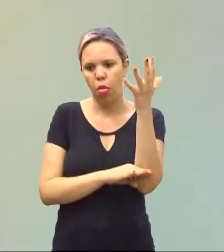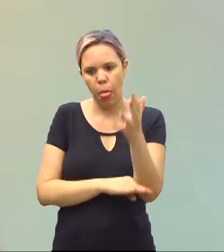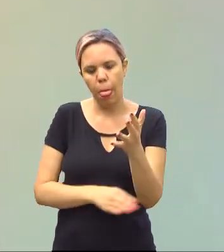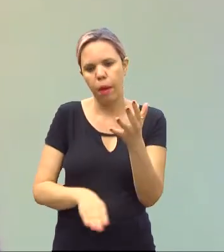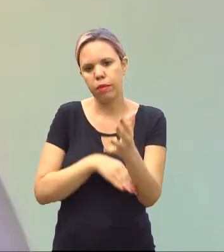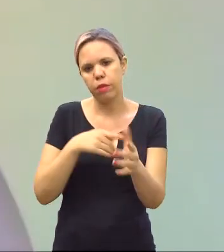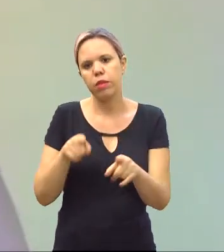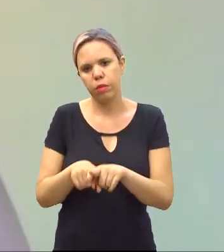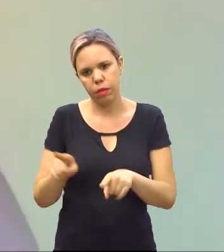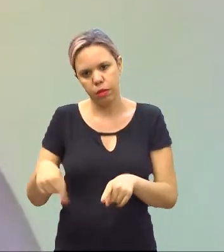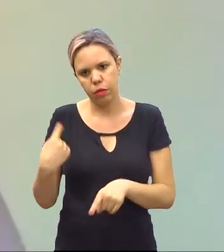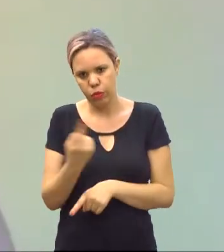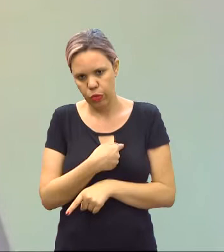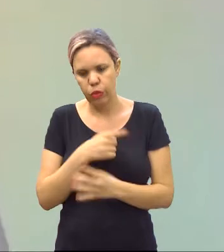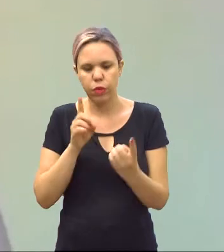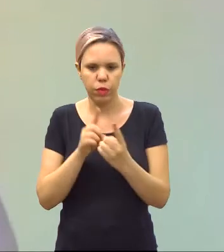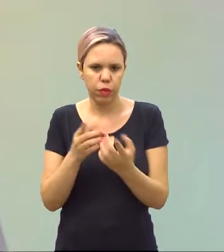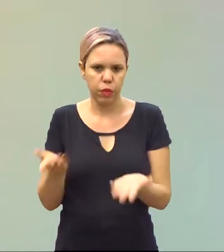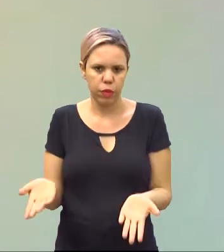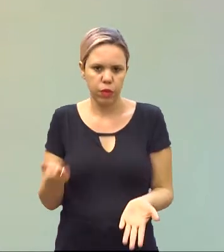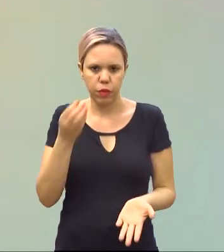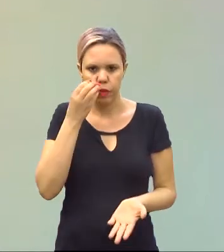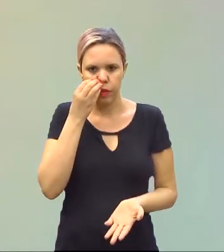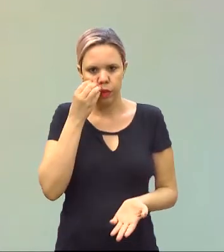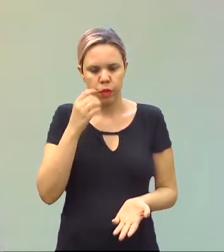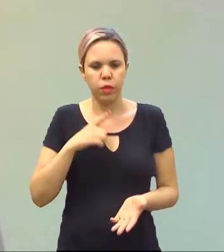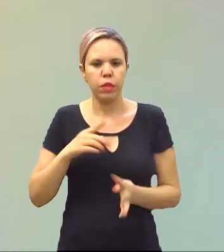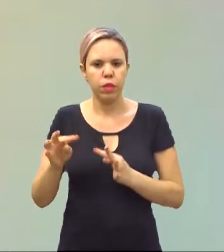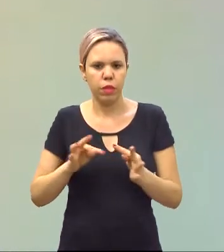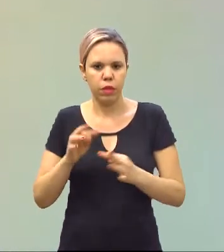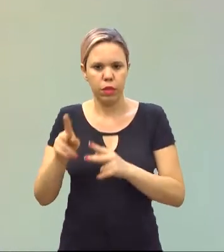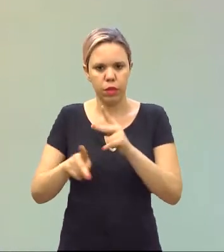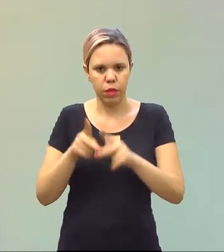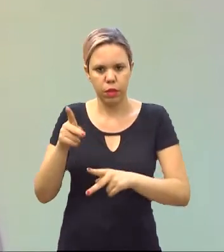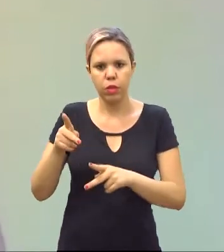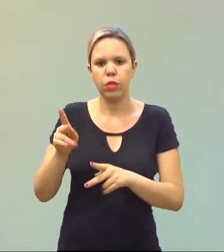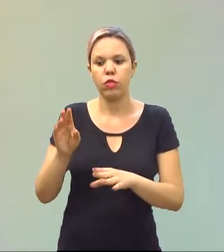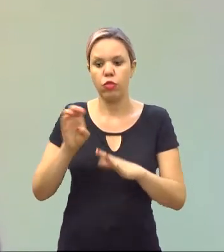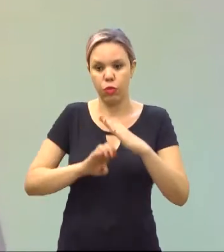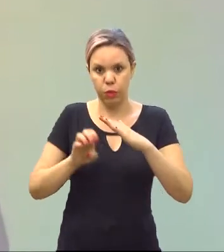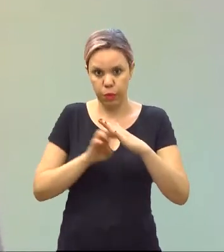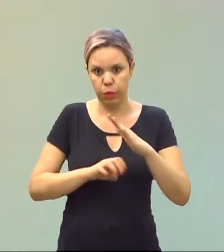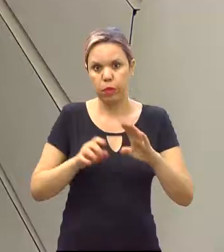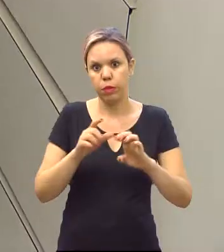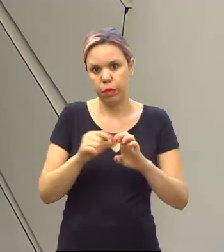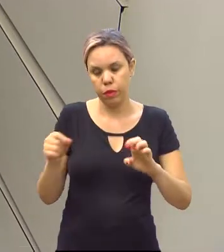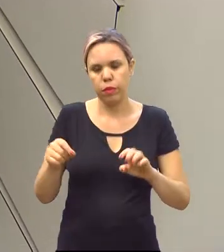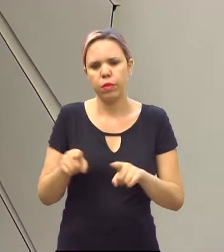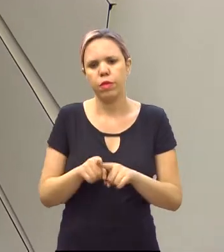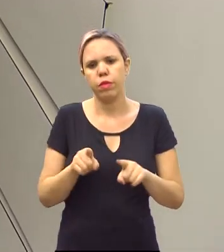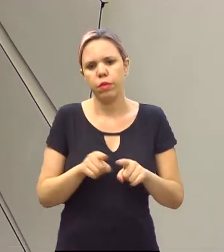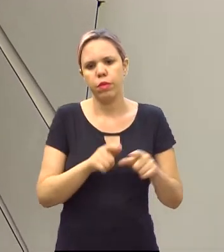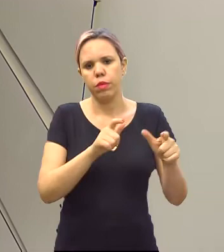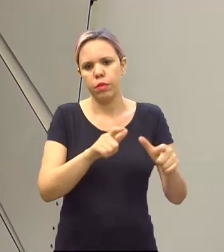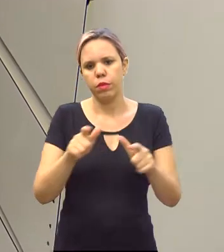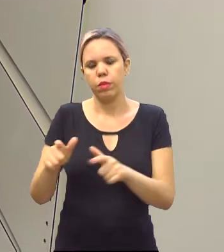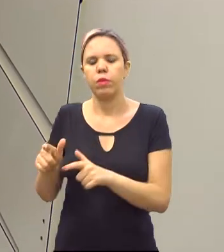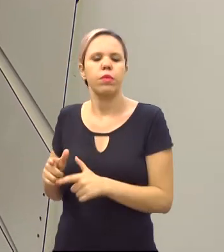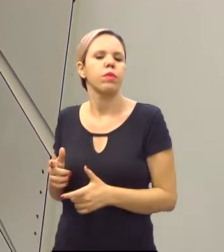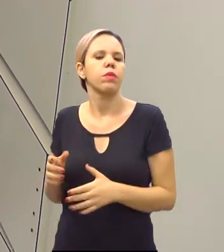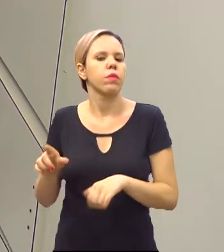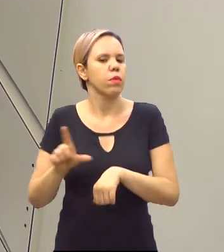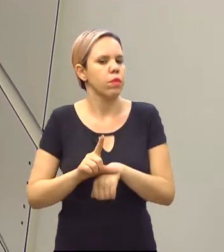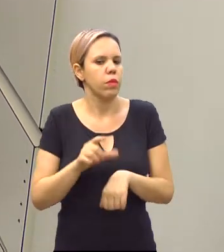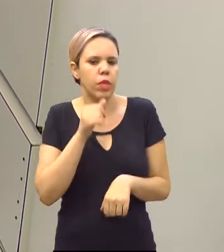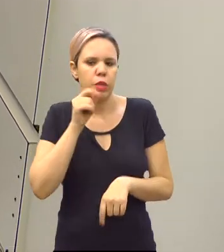árvore, é essa questão que a gente atende. Inclusive, quando a gente trata de pessoas jurídicas, estabelecimentos, são estabelecimentos que a